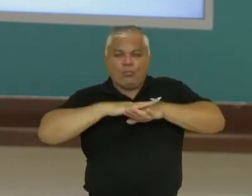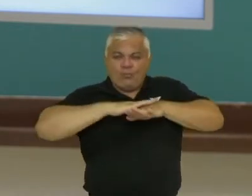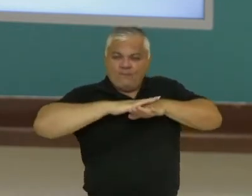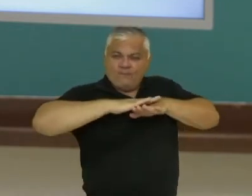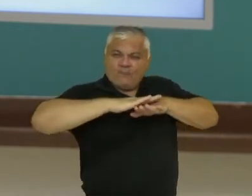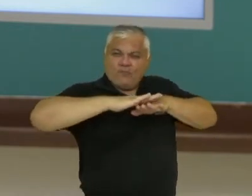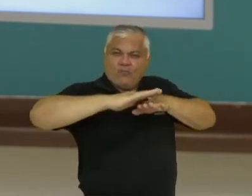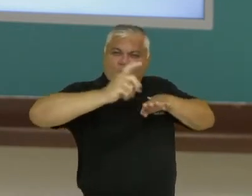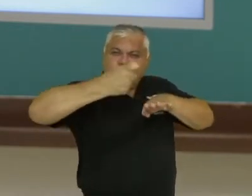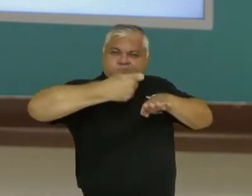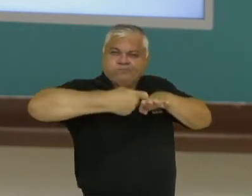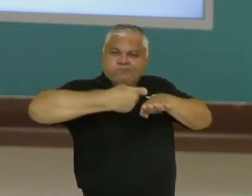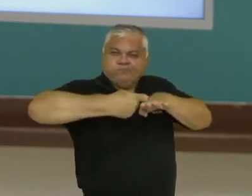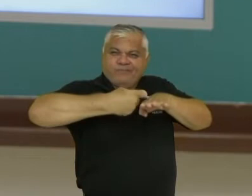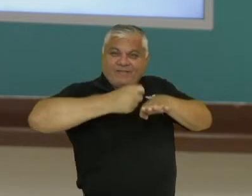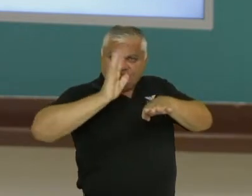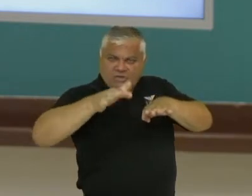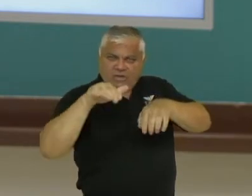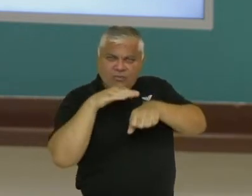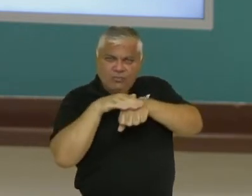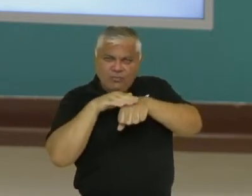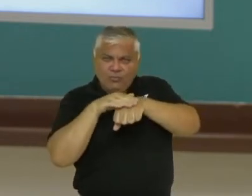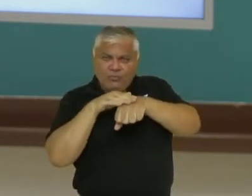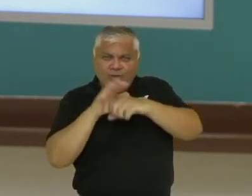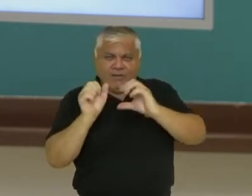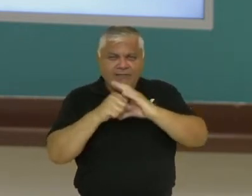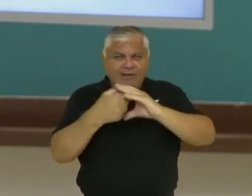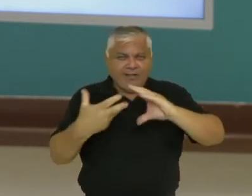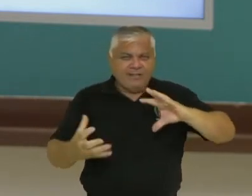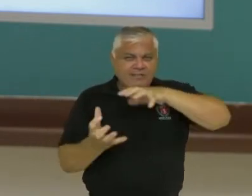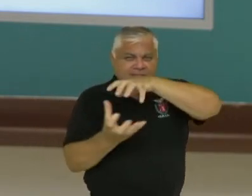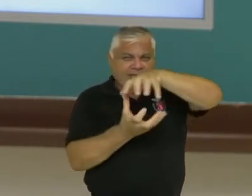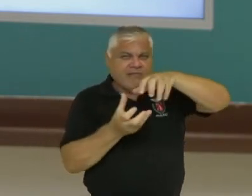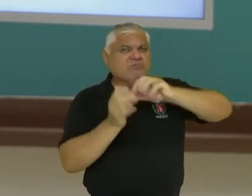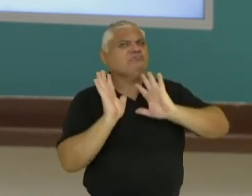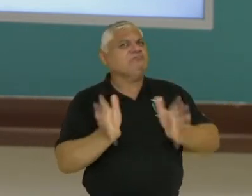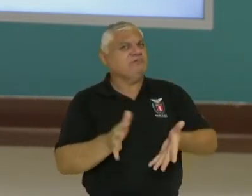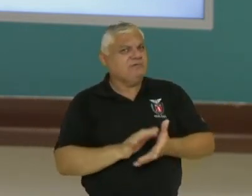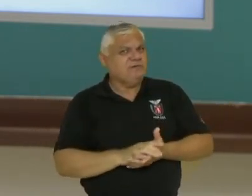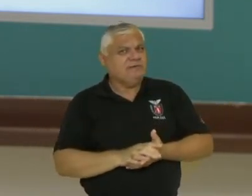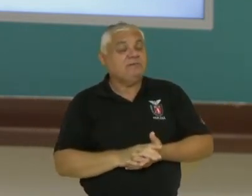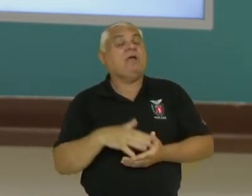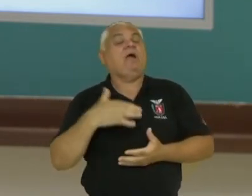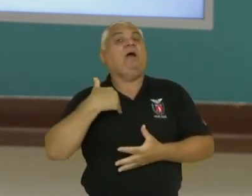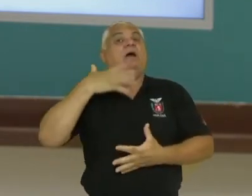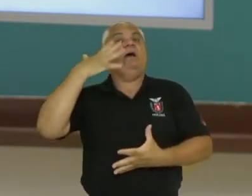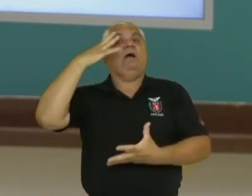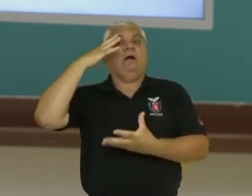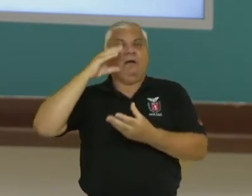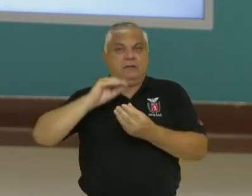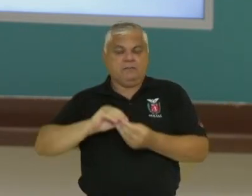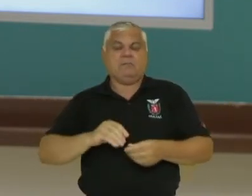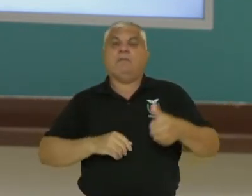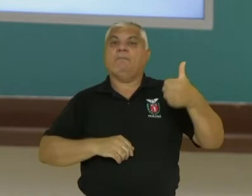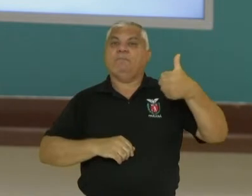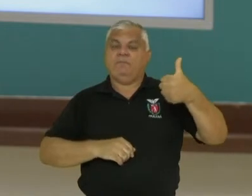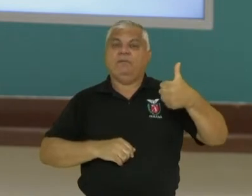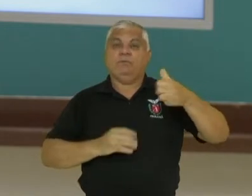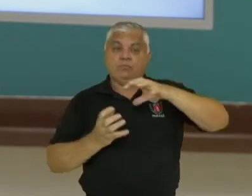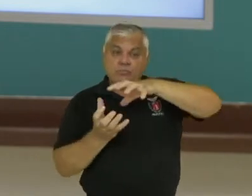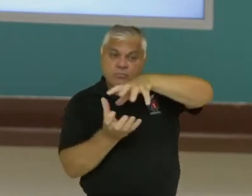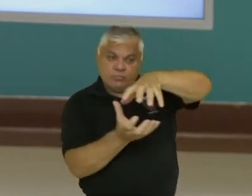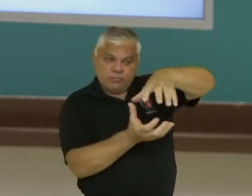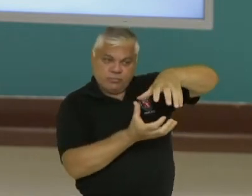primitiva. A gente já conversou um pouquinho sobre essas características da Terra primitiva. Então, a gente entendeu primeiro como era essa Terra,